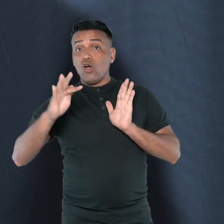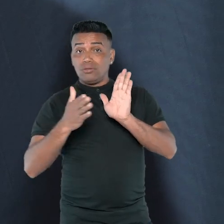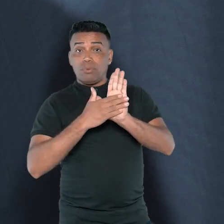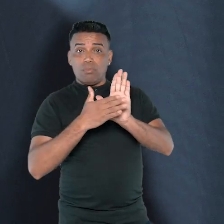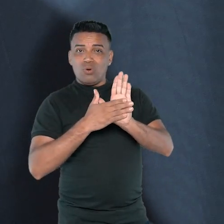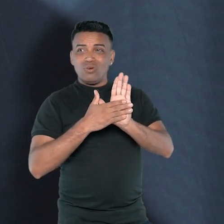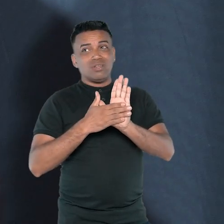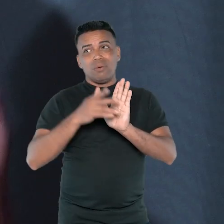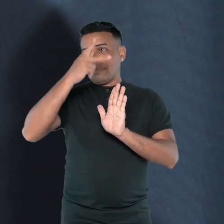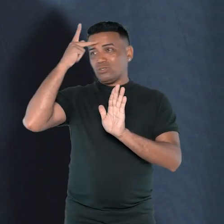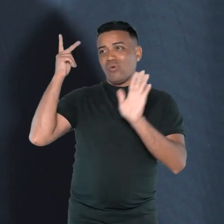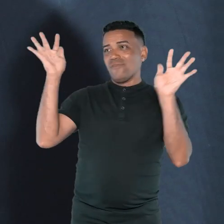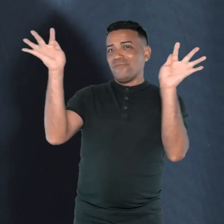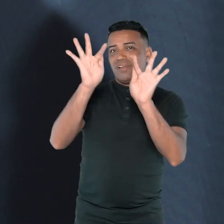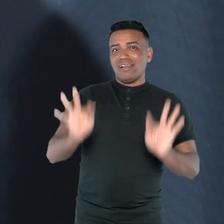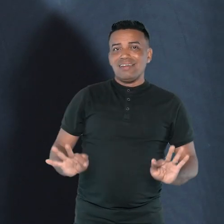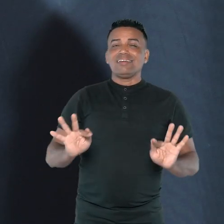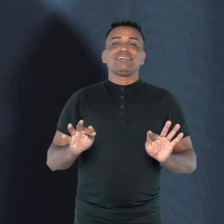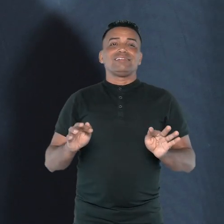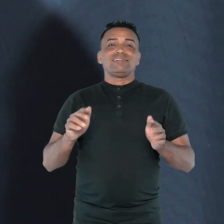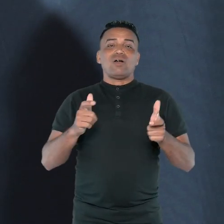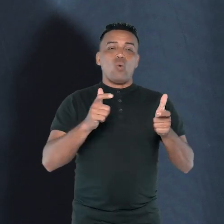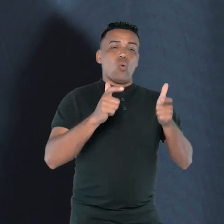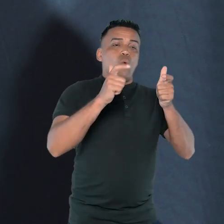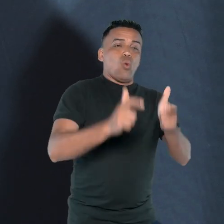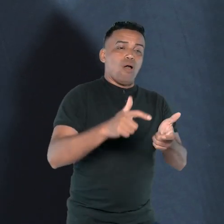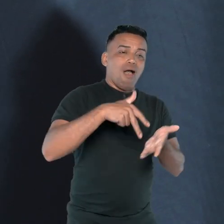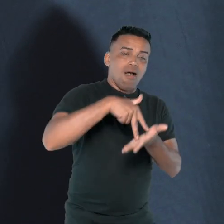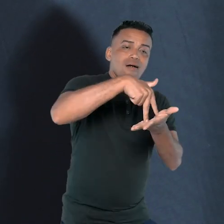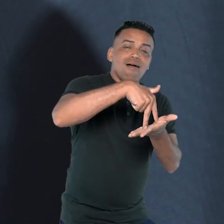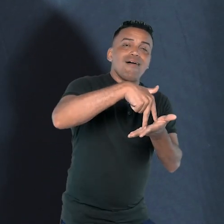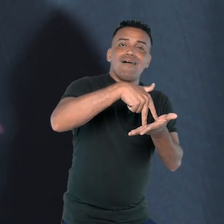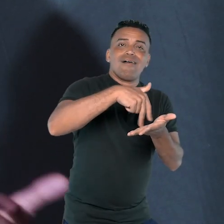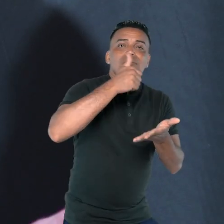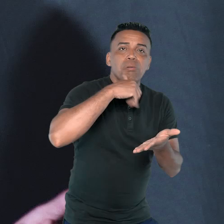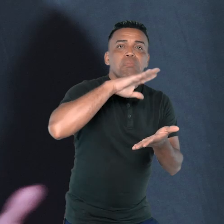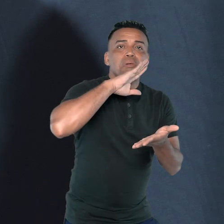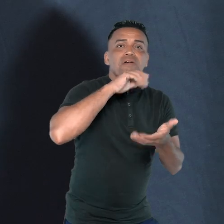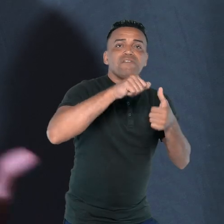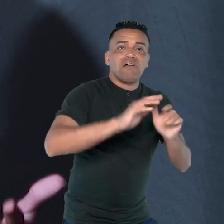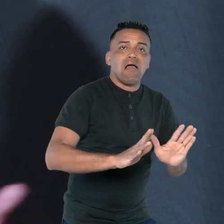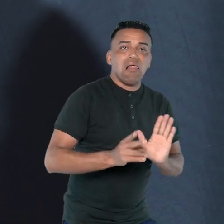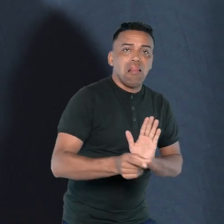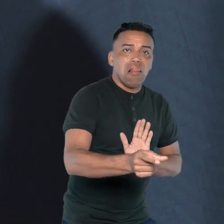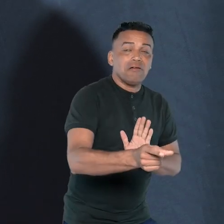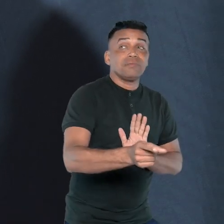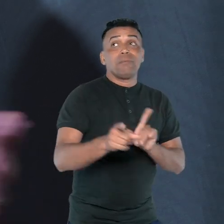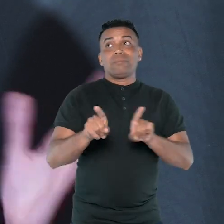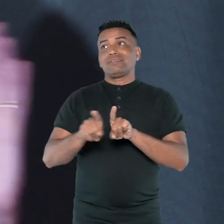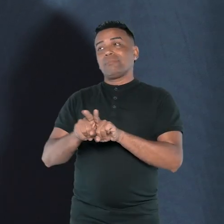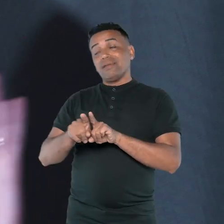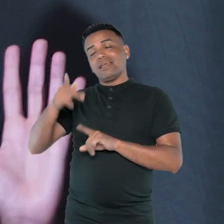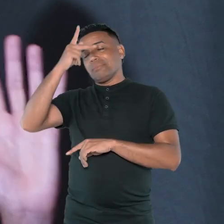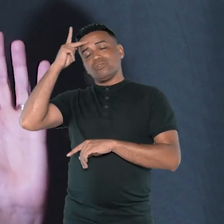ficar totalmente satisfeito em ocupar essa posição. E existem sujeitos que, de fato, ficam muito